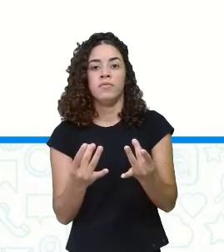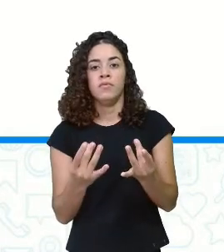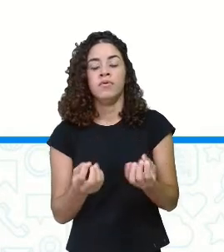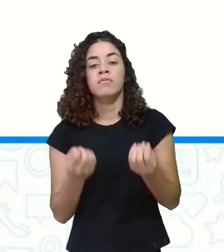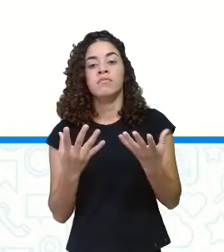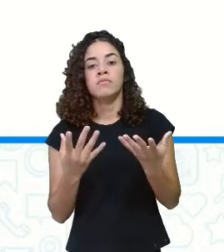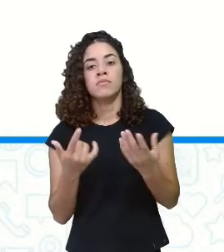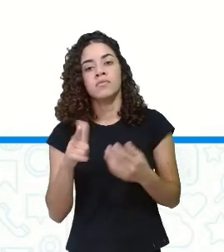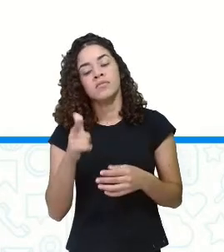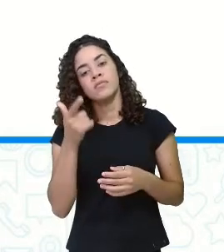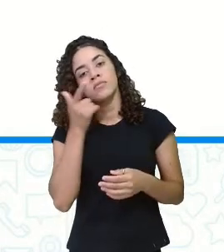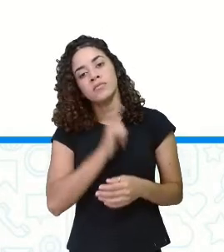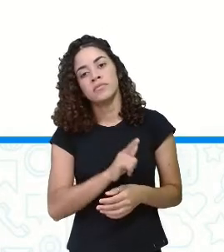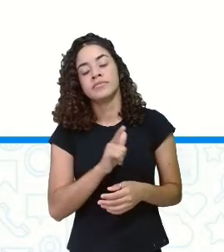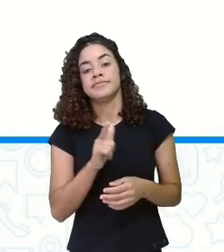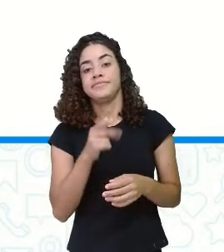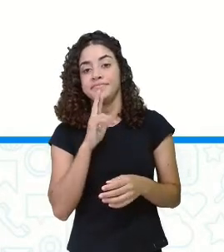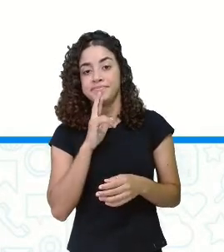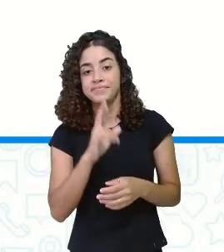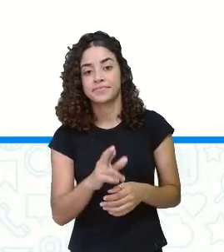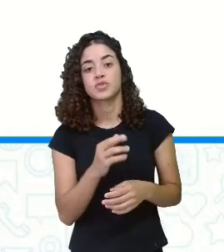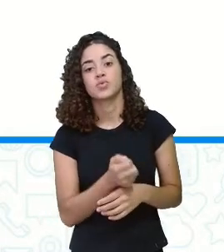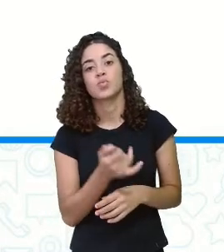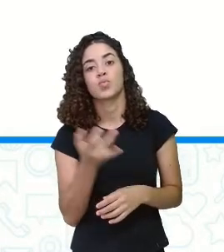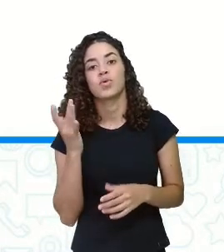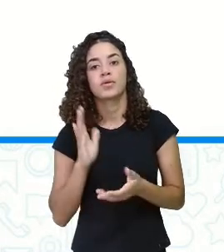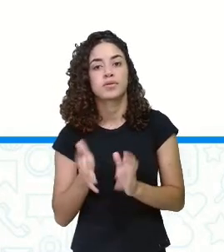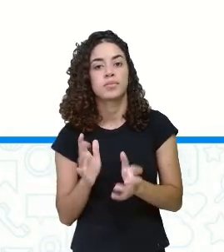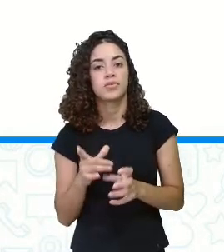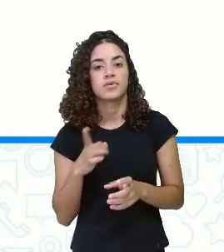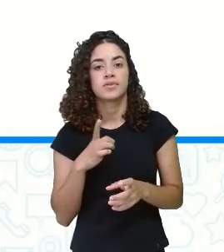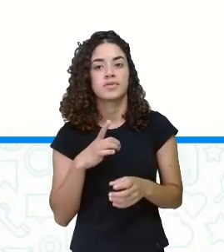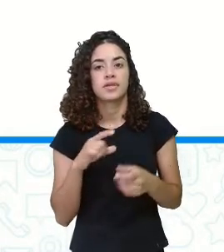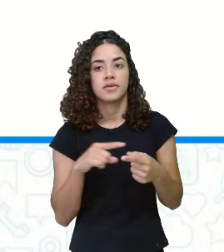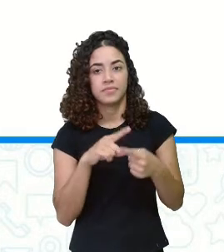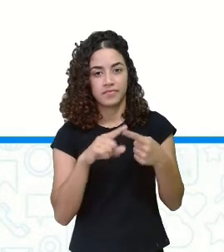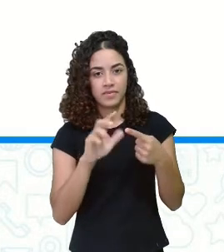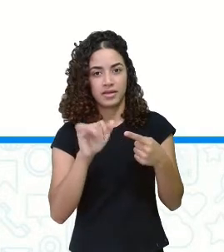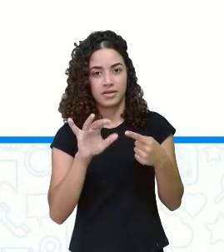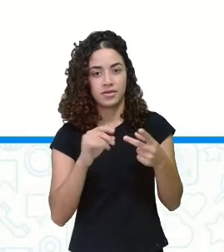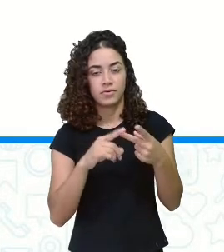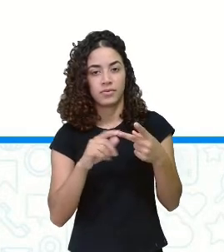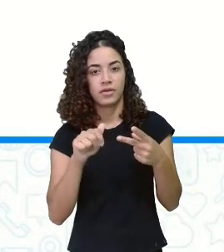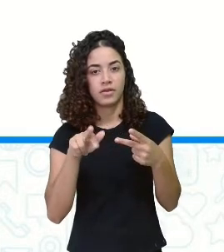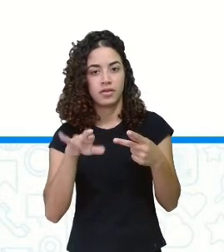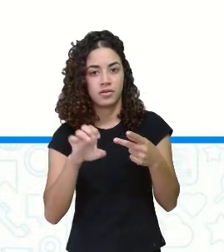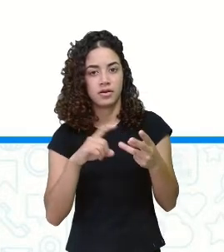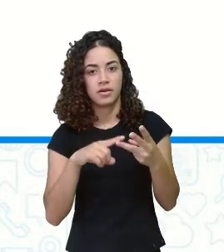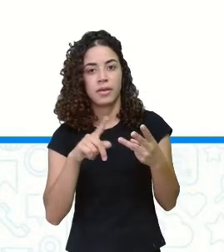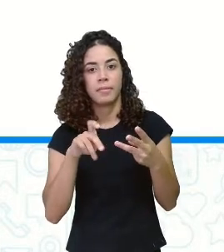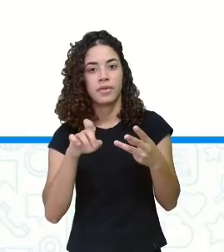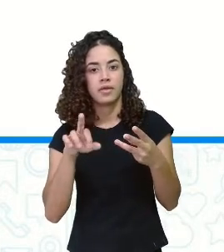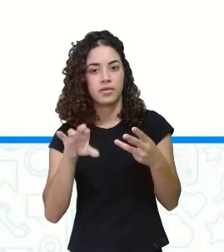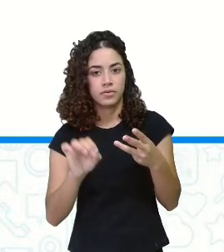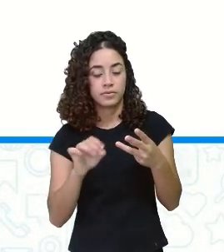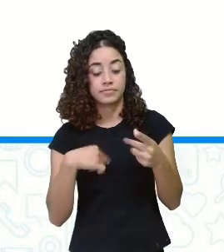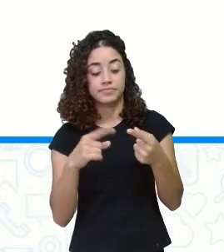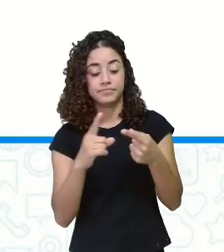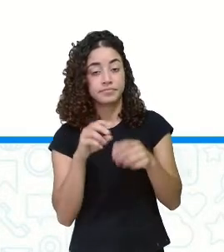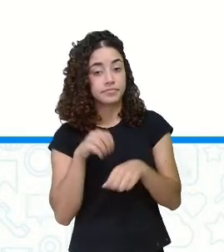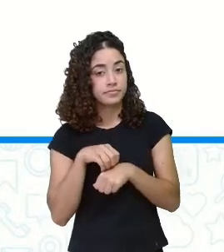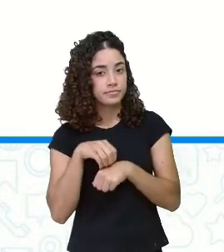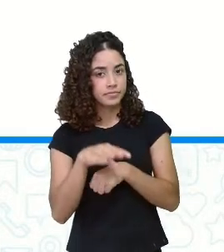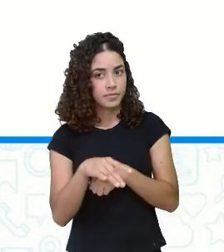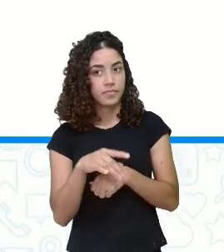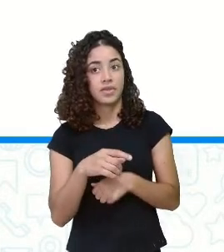para vocês responderem quantas bolas tem Caio, André e Pedro. Primeira pista, no saco de